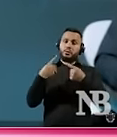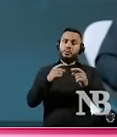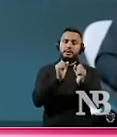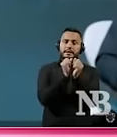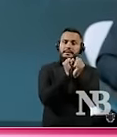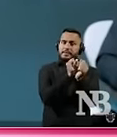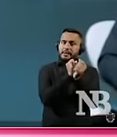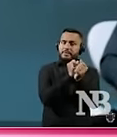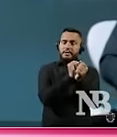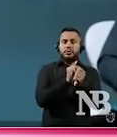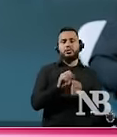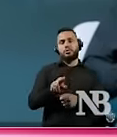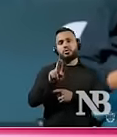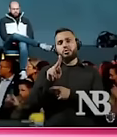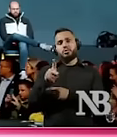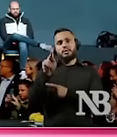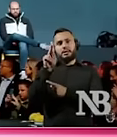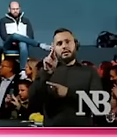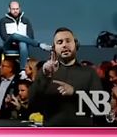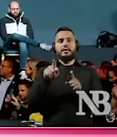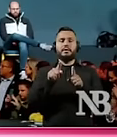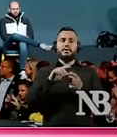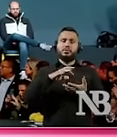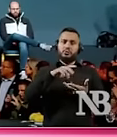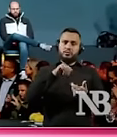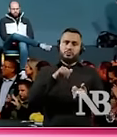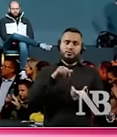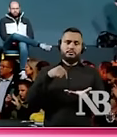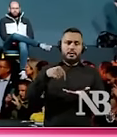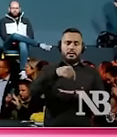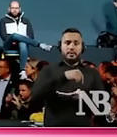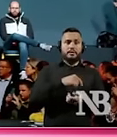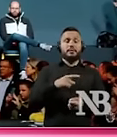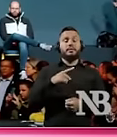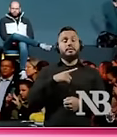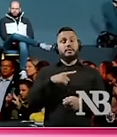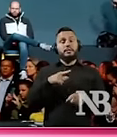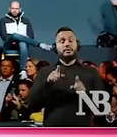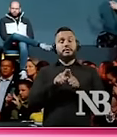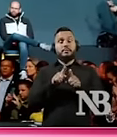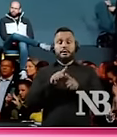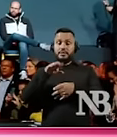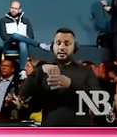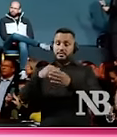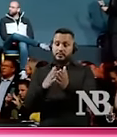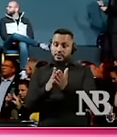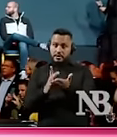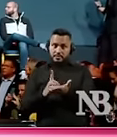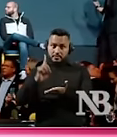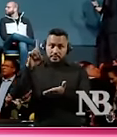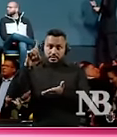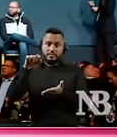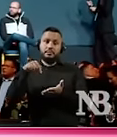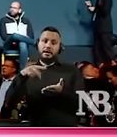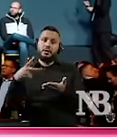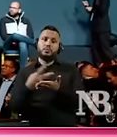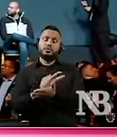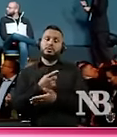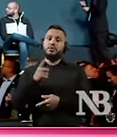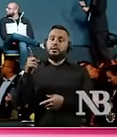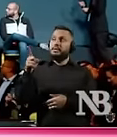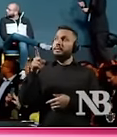escravatura, não somente no Reino Unido, mas também no mundo. Nós temos um caso de efeito borboleta também na Bíblia. Esse que está ali é